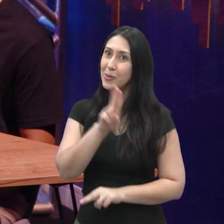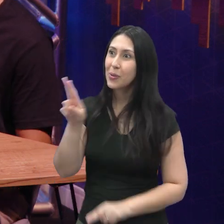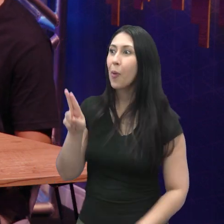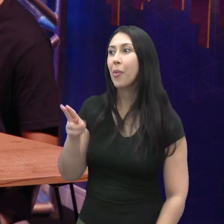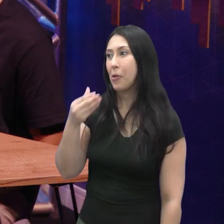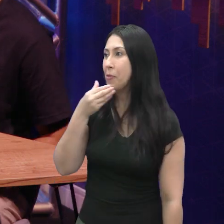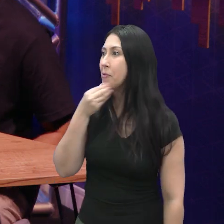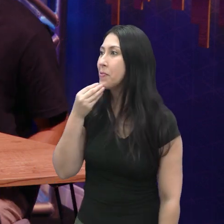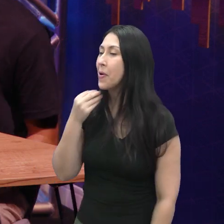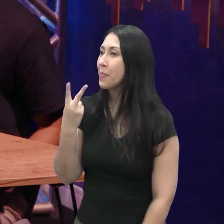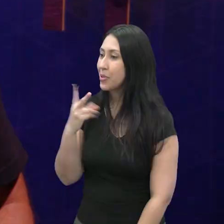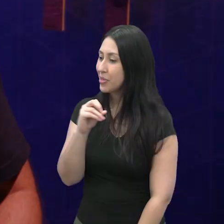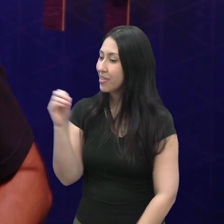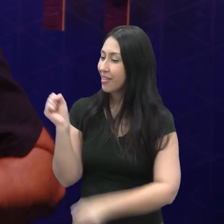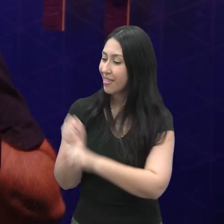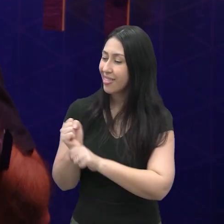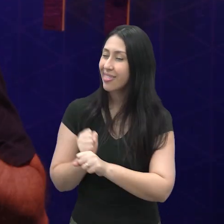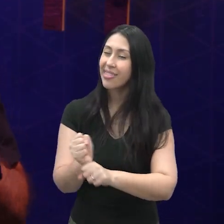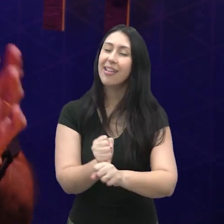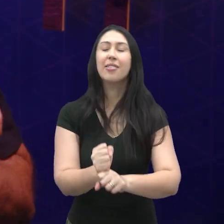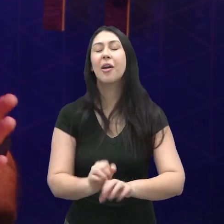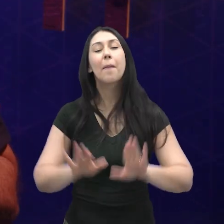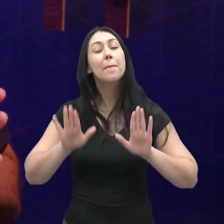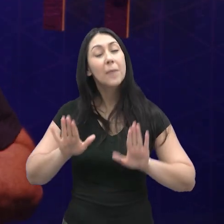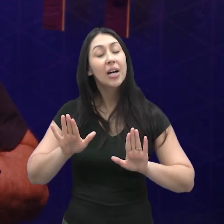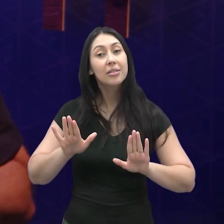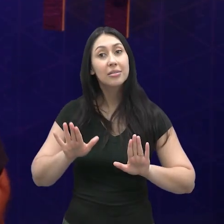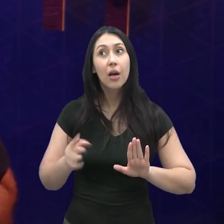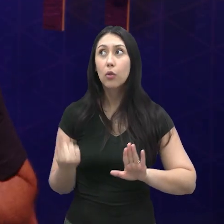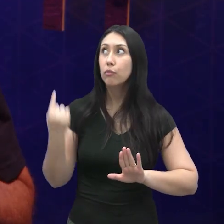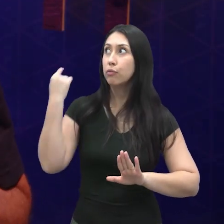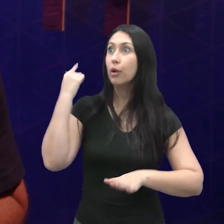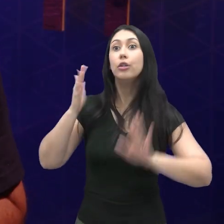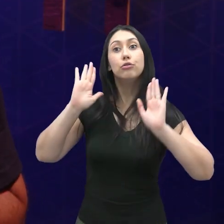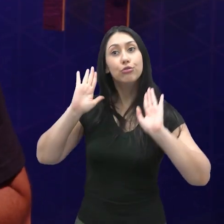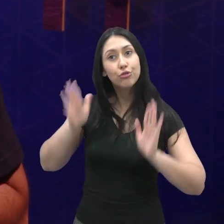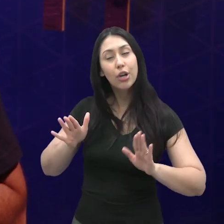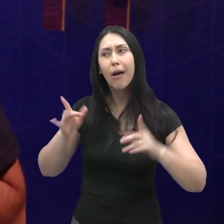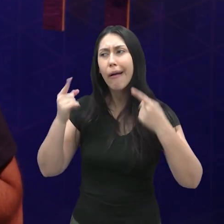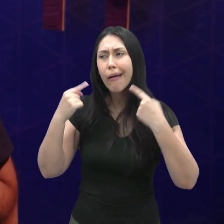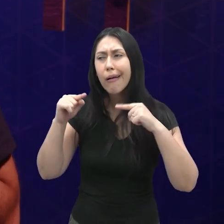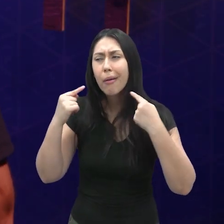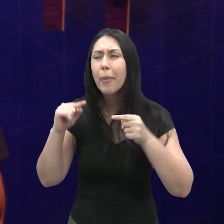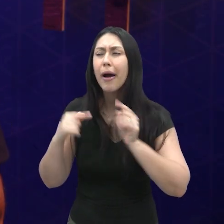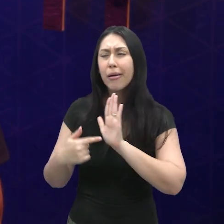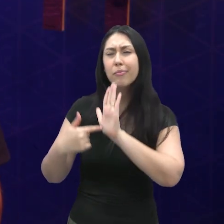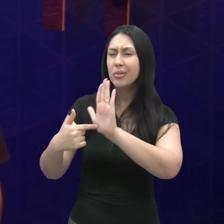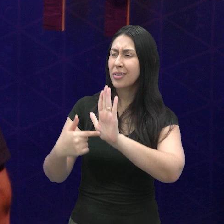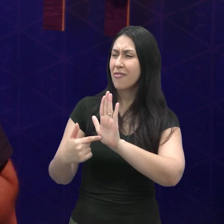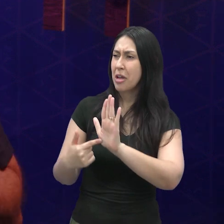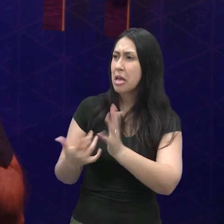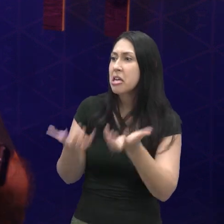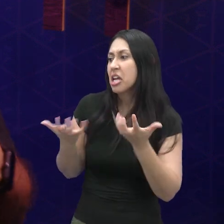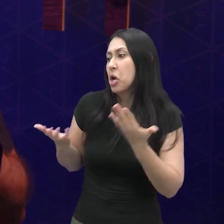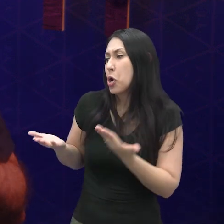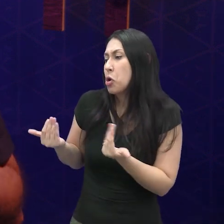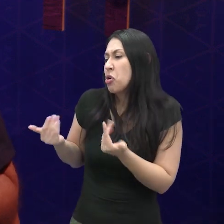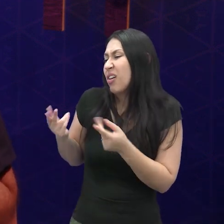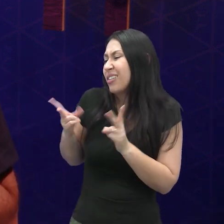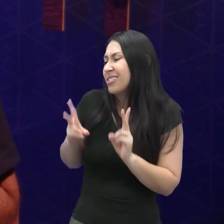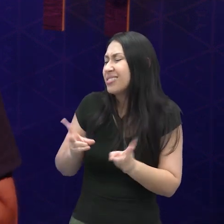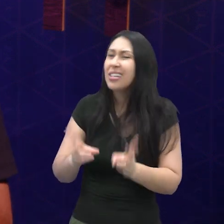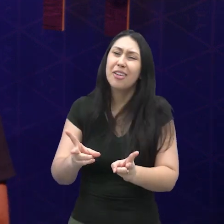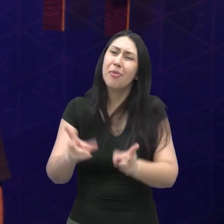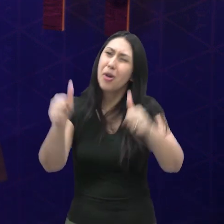homem bicentenário. Mas enfim, esse filme já criticava, né, essa busca pela juventude, né? Sendo que as